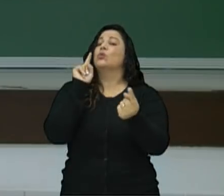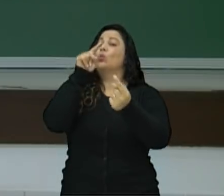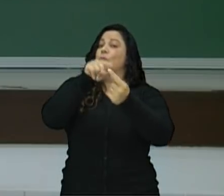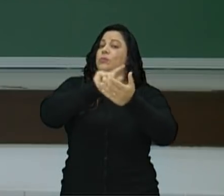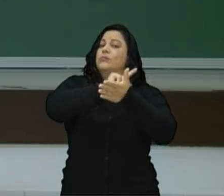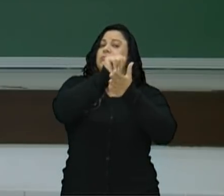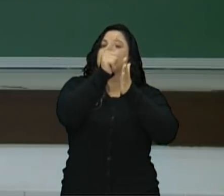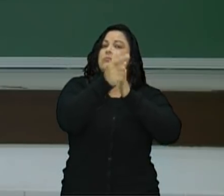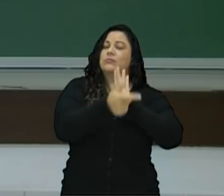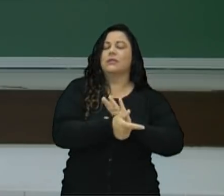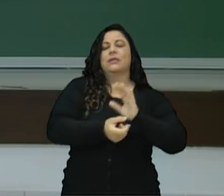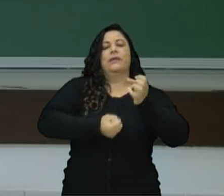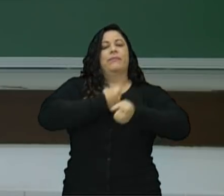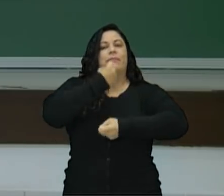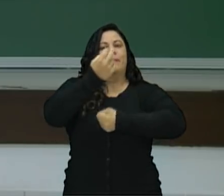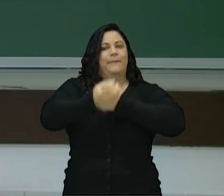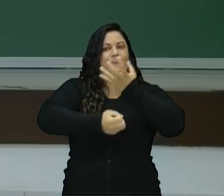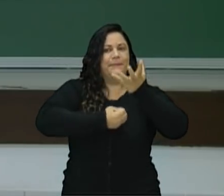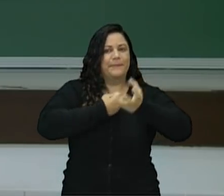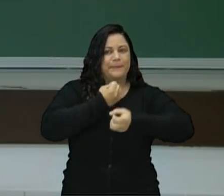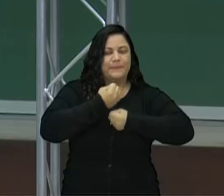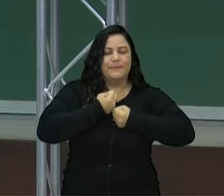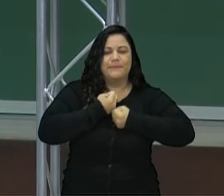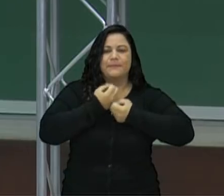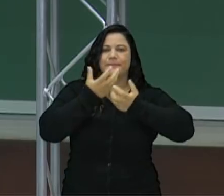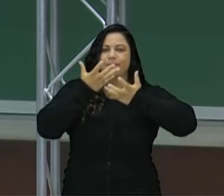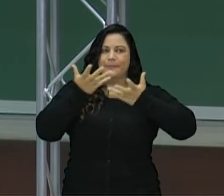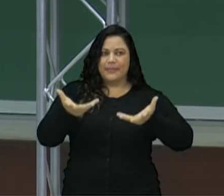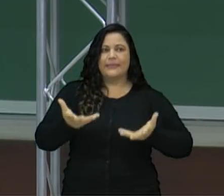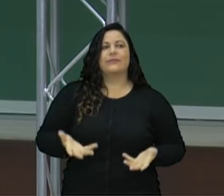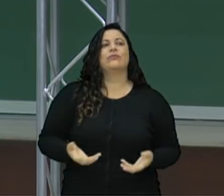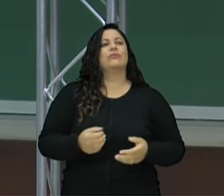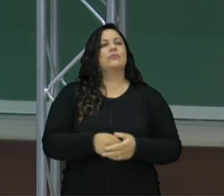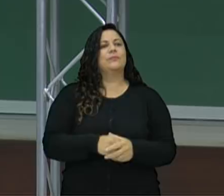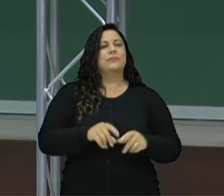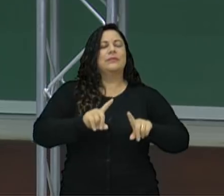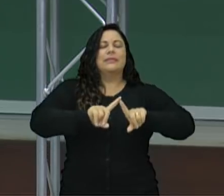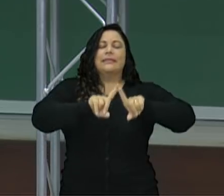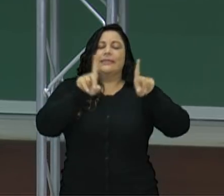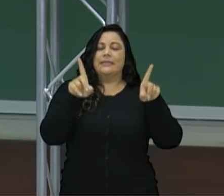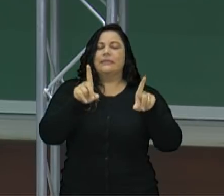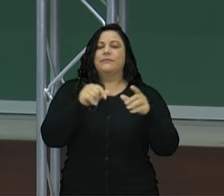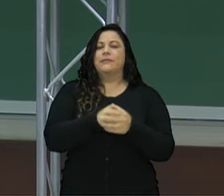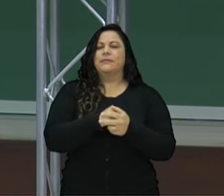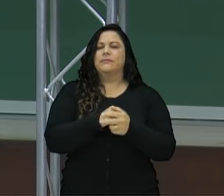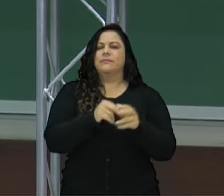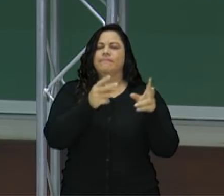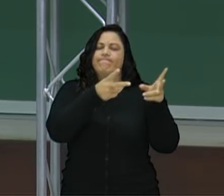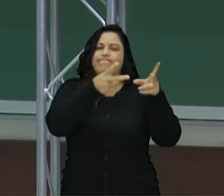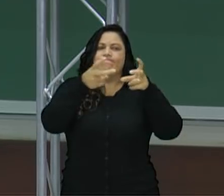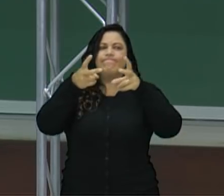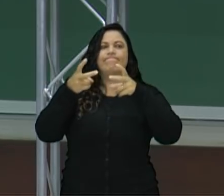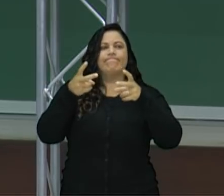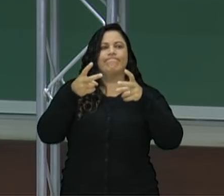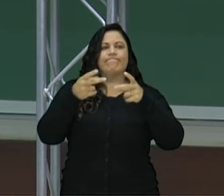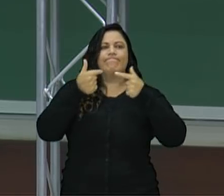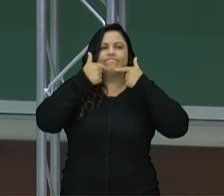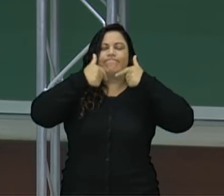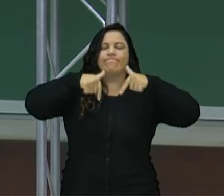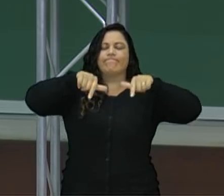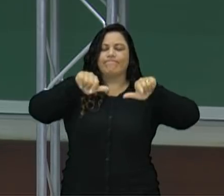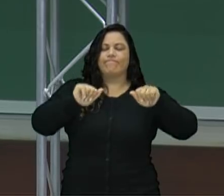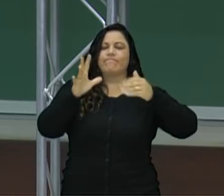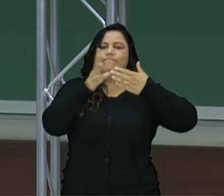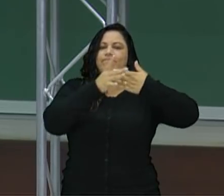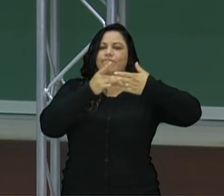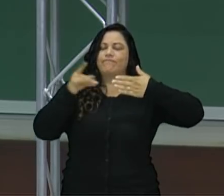discursivo, esse gênero textual que se chama depoimento, mas com relação à análise linguística e semiótica, nós vamos dar uma ênfase